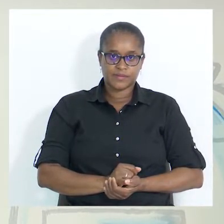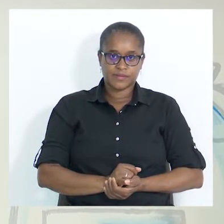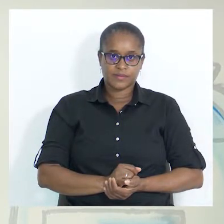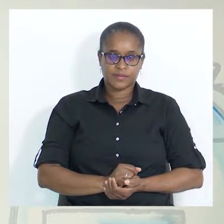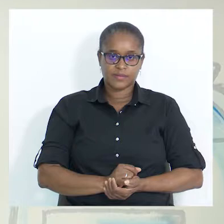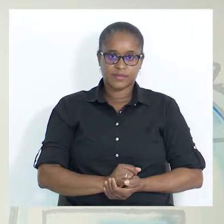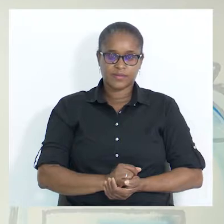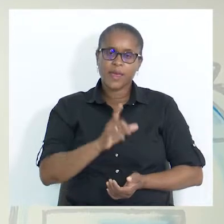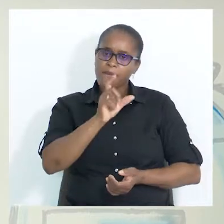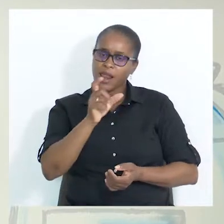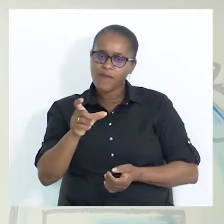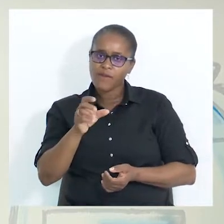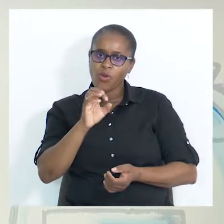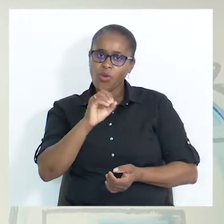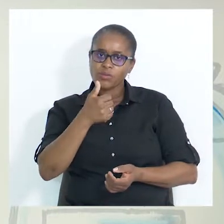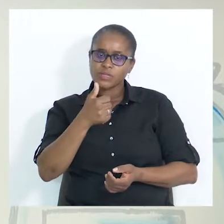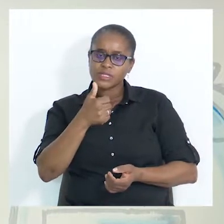Parágrafo 7.